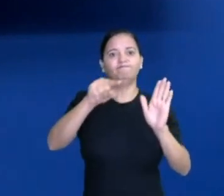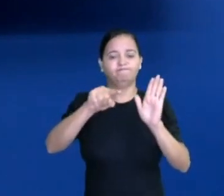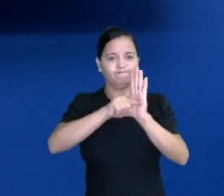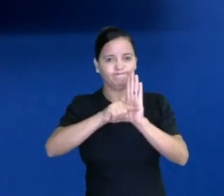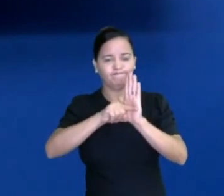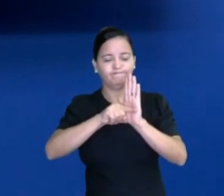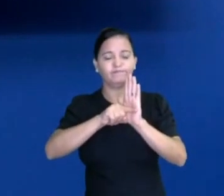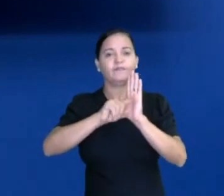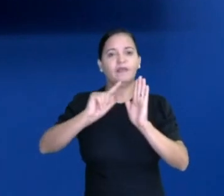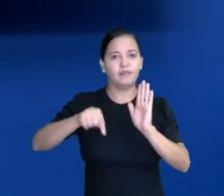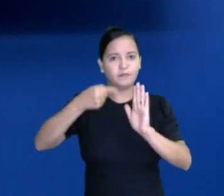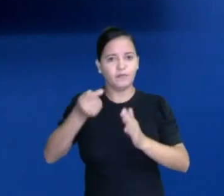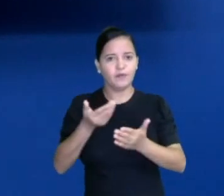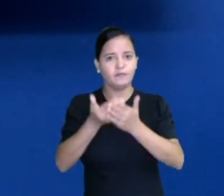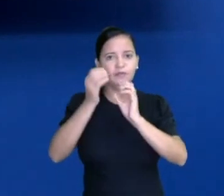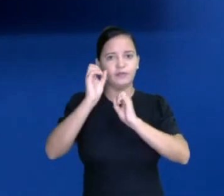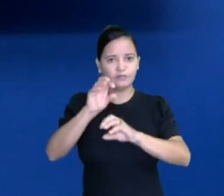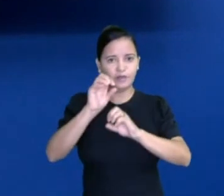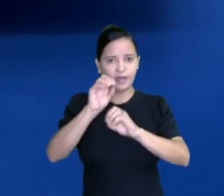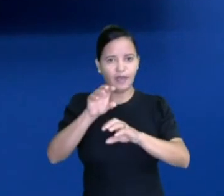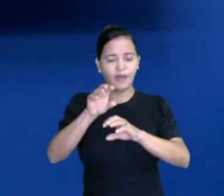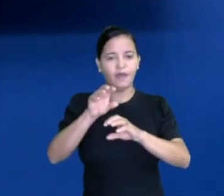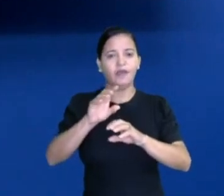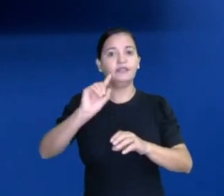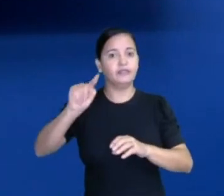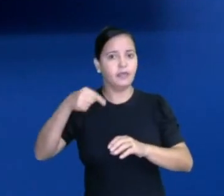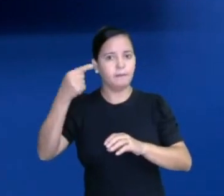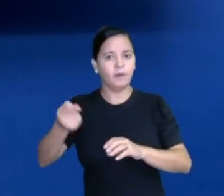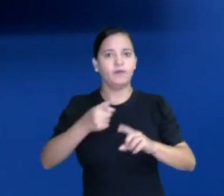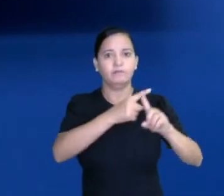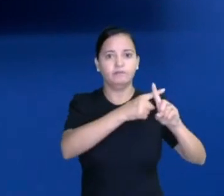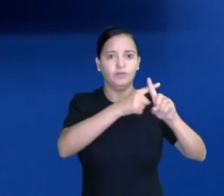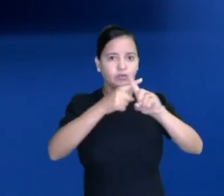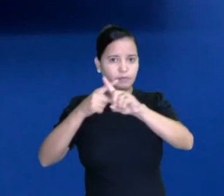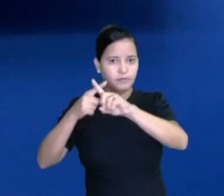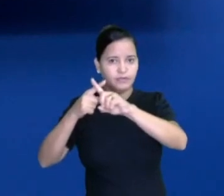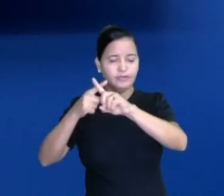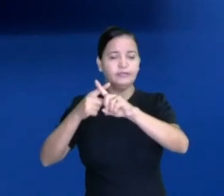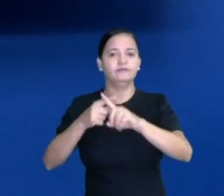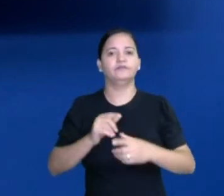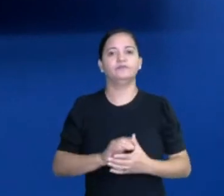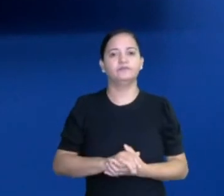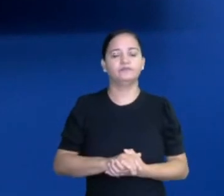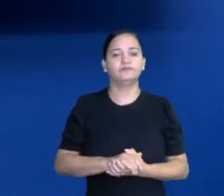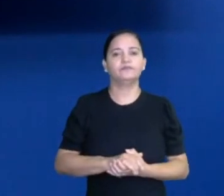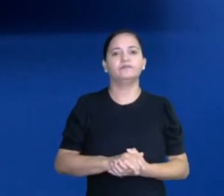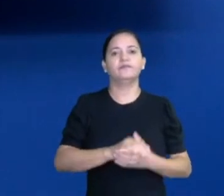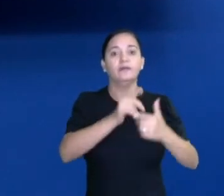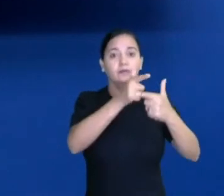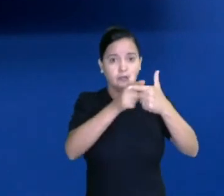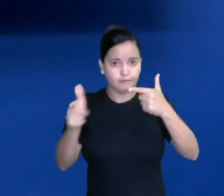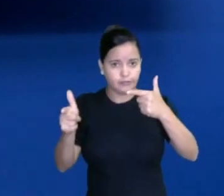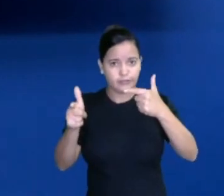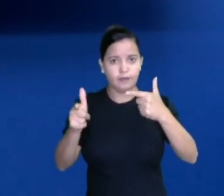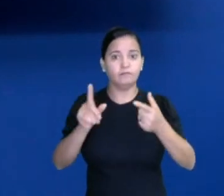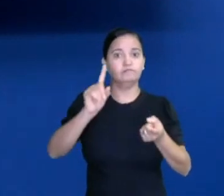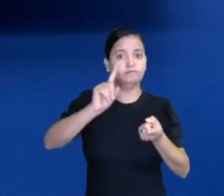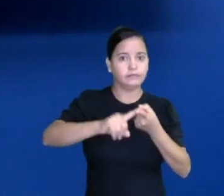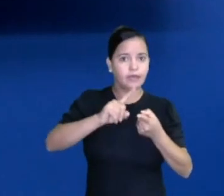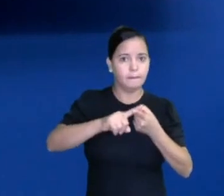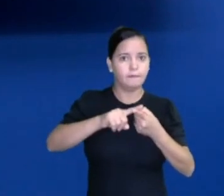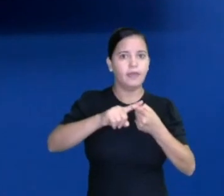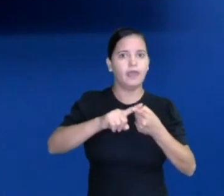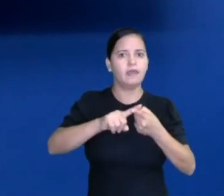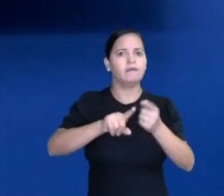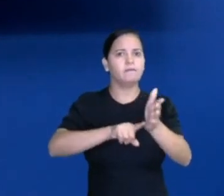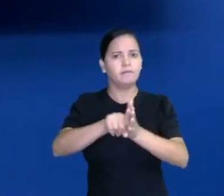subtração. E numa próxima aula a gente vai trabalhar os problemas do campo multiplicativo, multiplicação e divisão. Também está lá em conjunto.